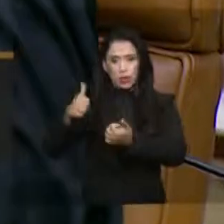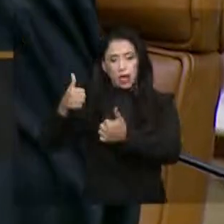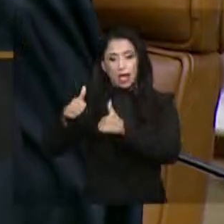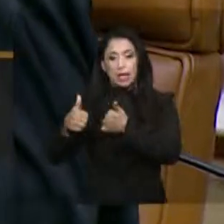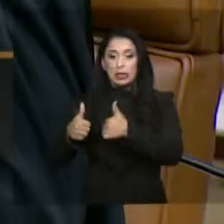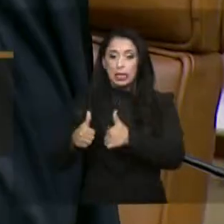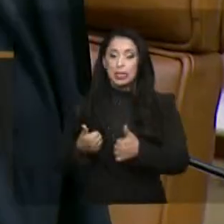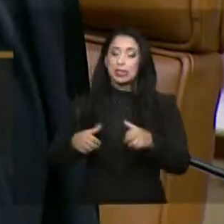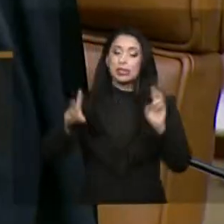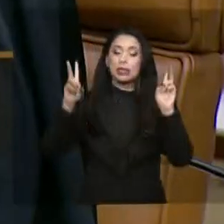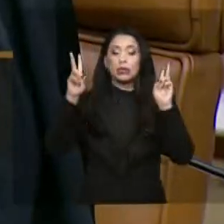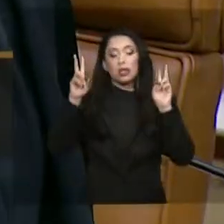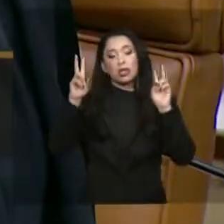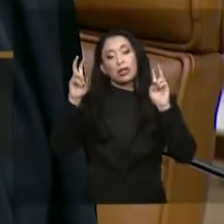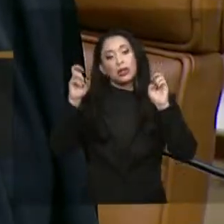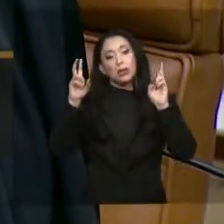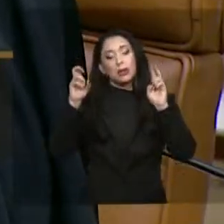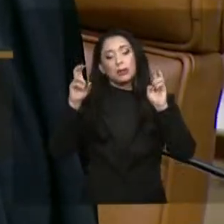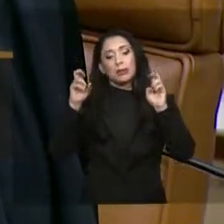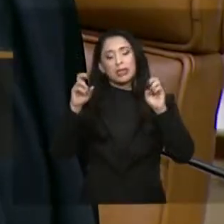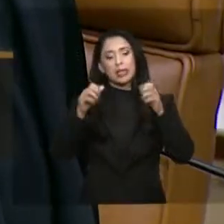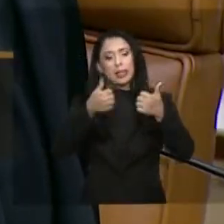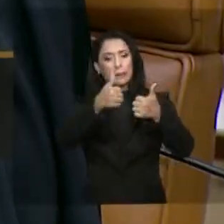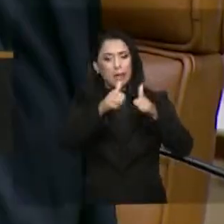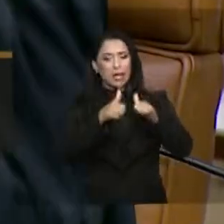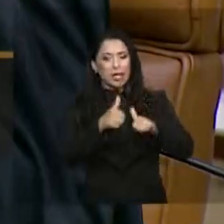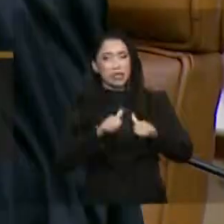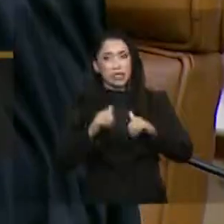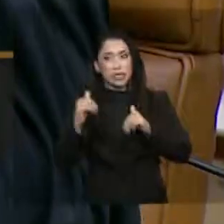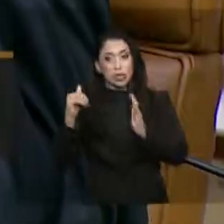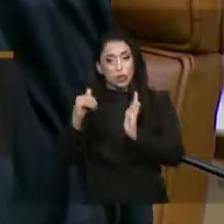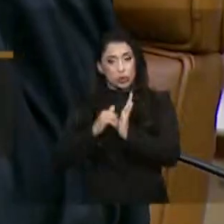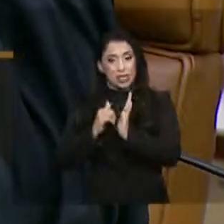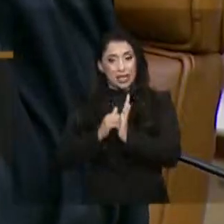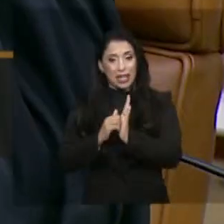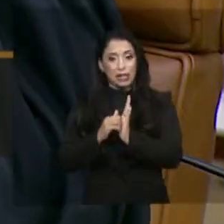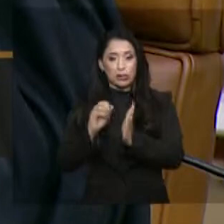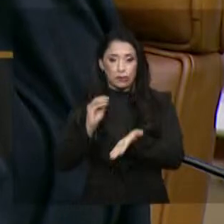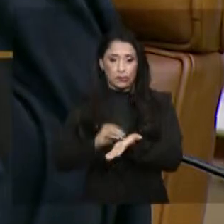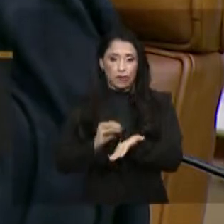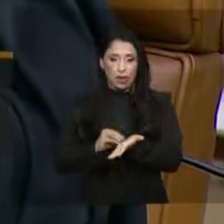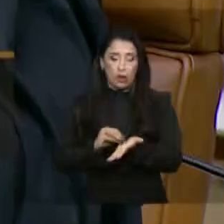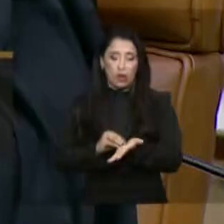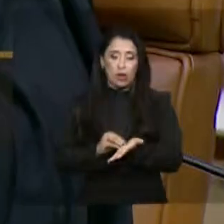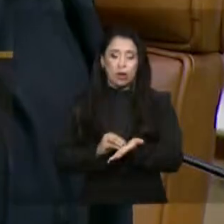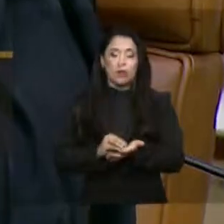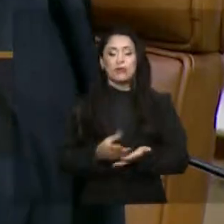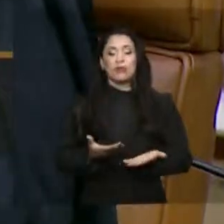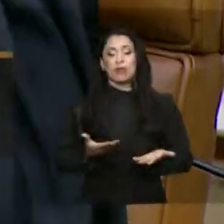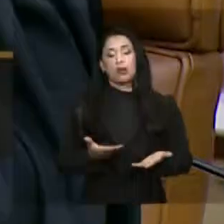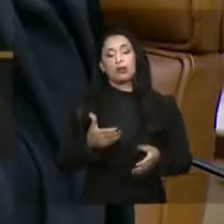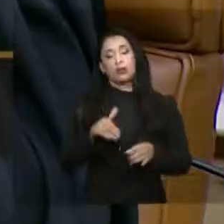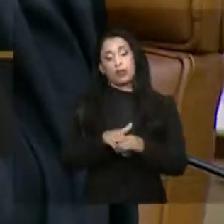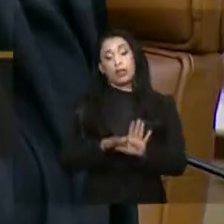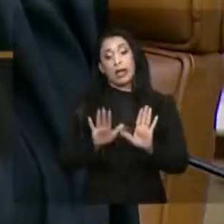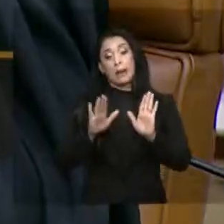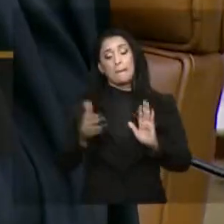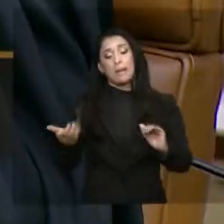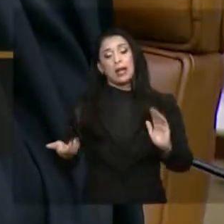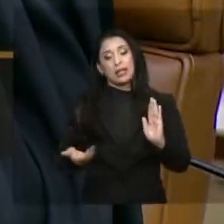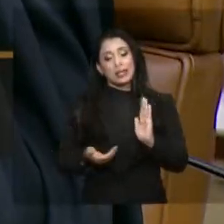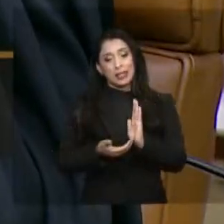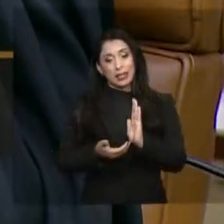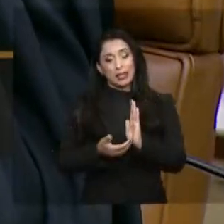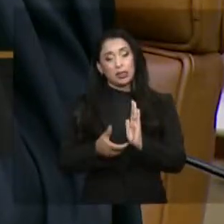isso, e essa matéria ainda está para análise no Senado Federal, mas o próprio Congresso, partindo da premissa, que é a